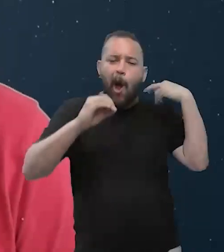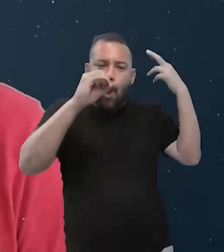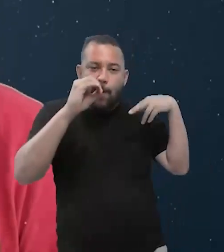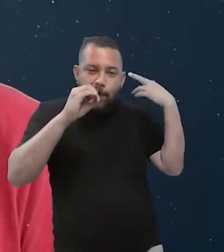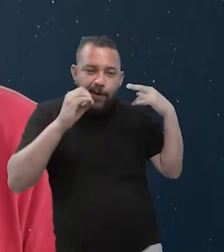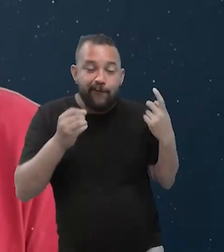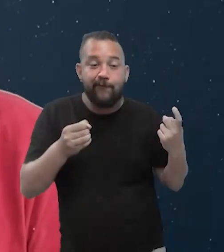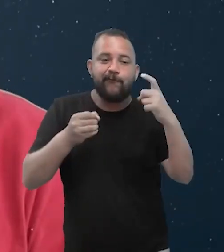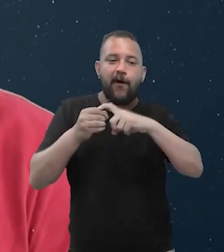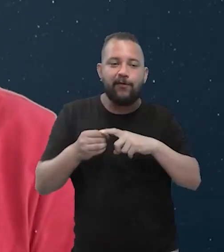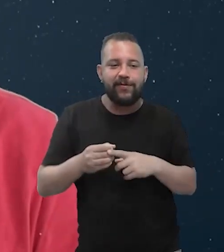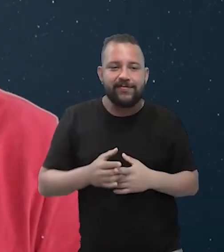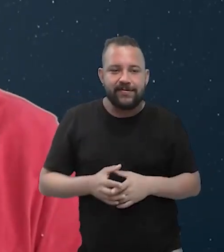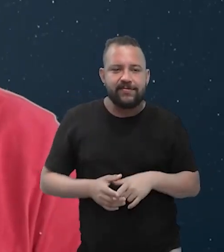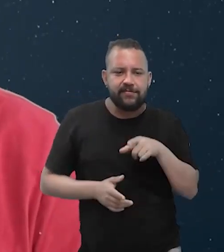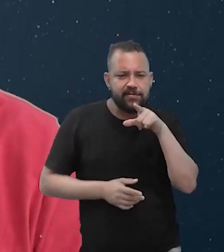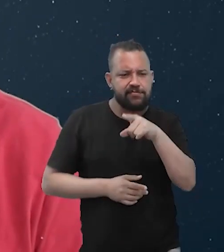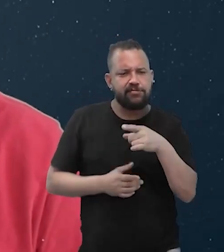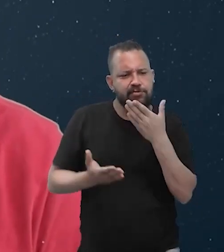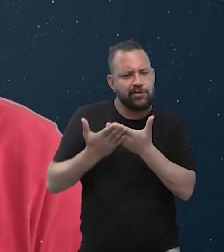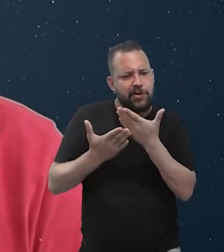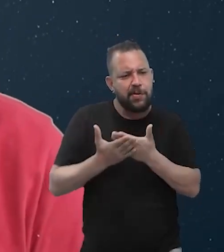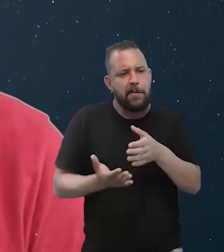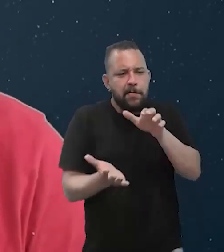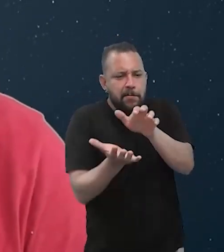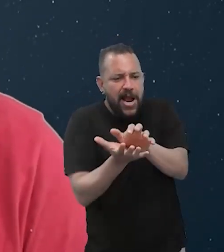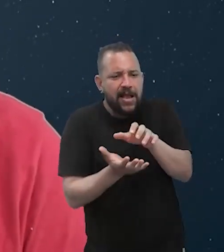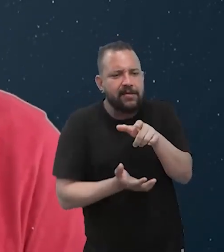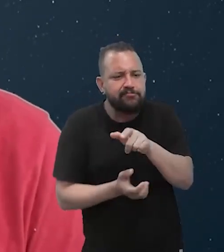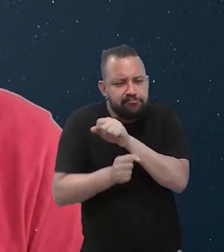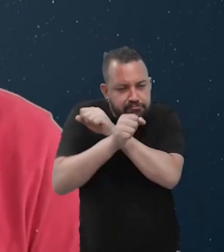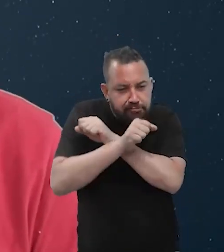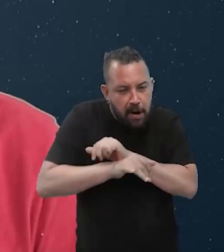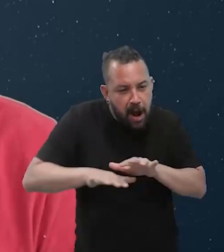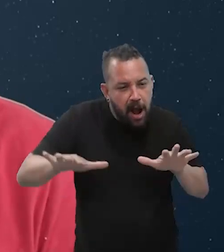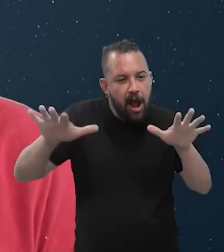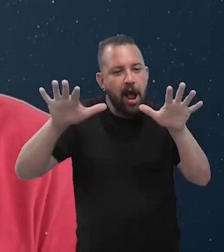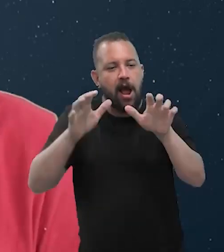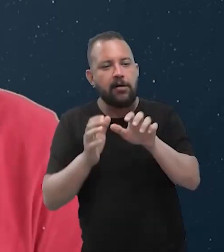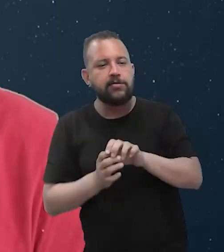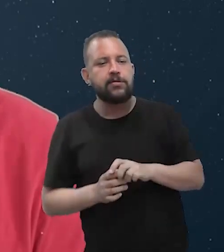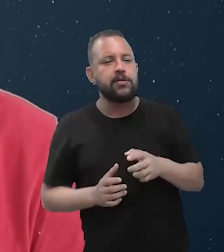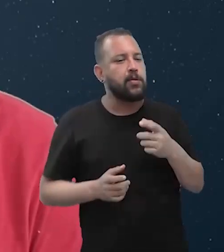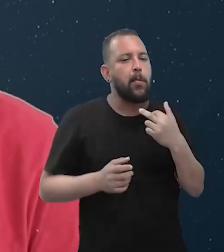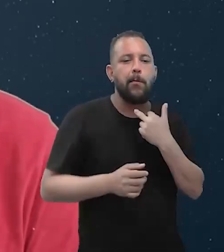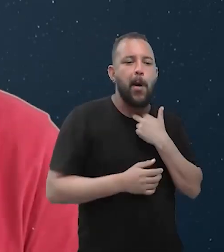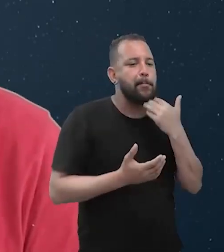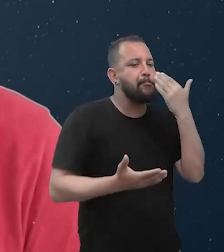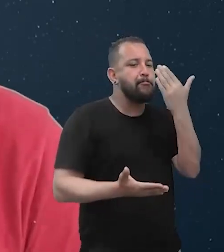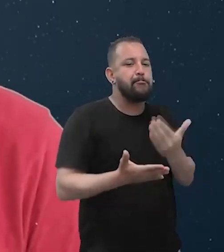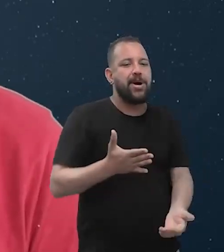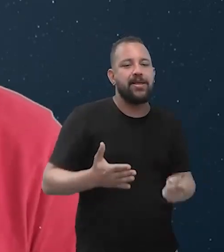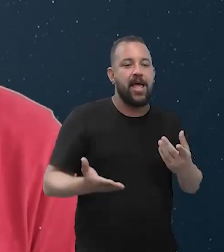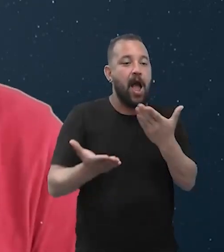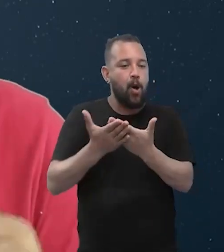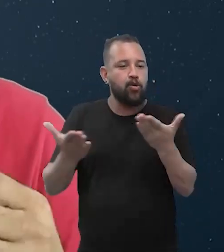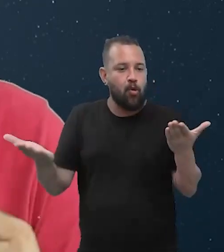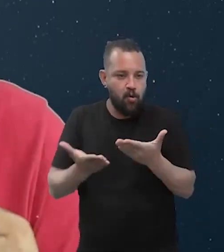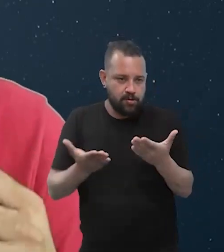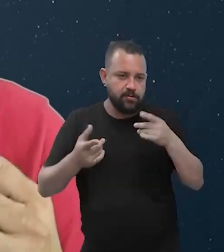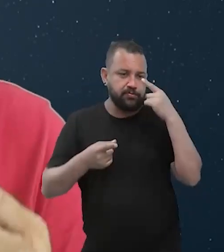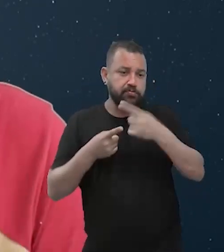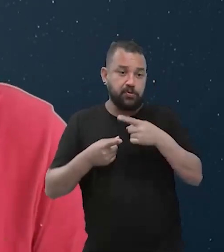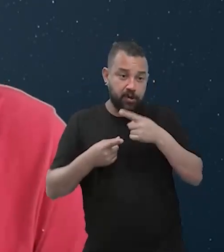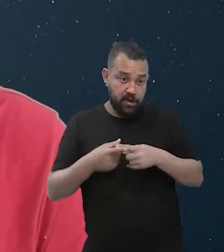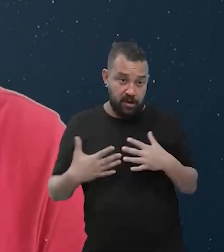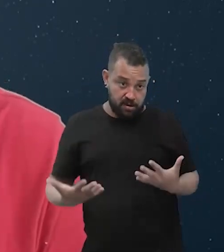gentileza. Você, estudante pernambucano que está espalhado do cais ao sertão, não pode perder essa aula de agora. Digo para você,